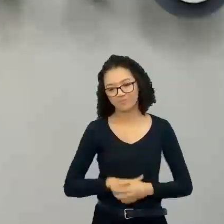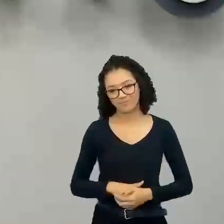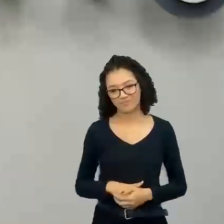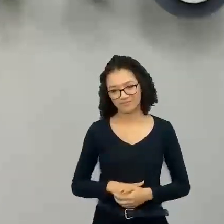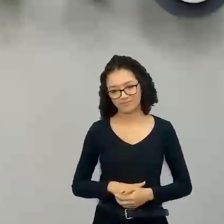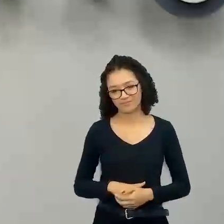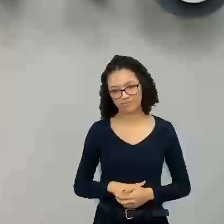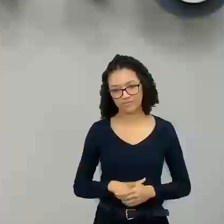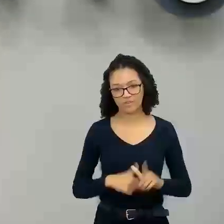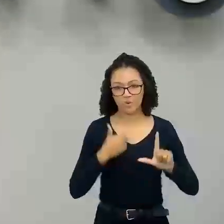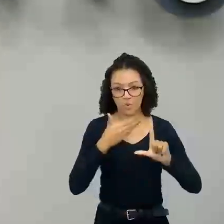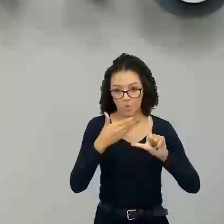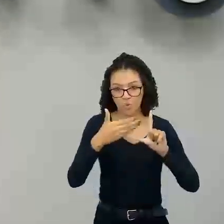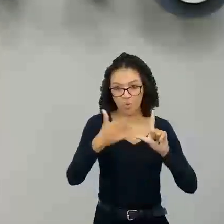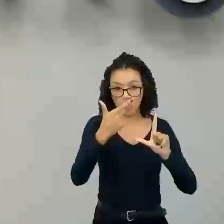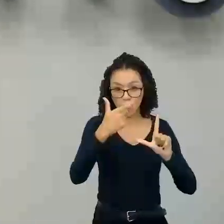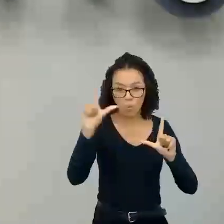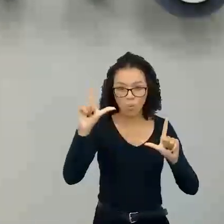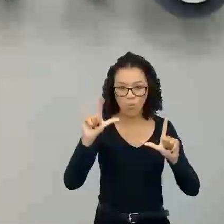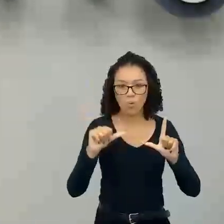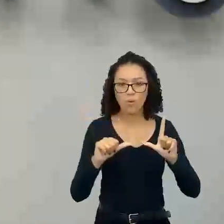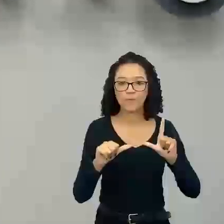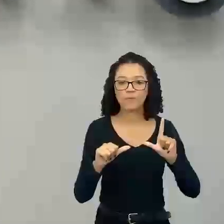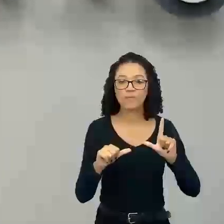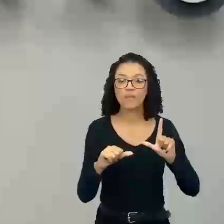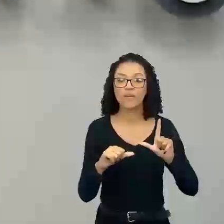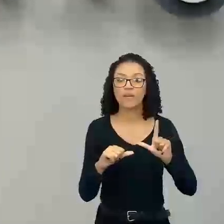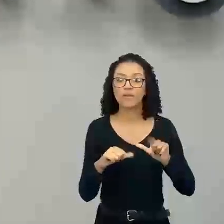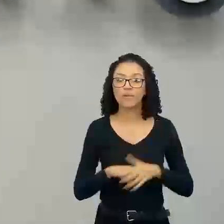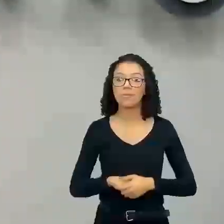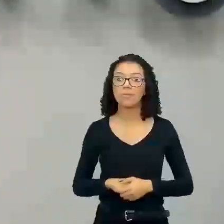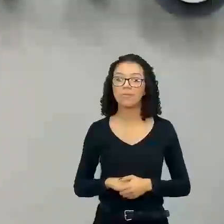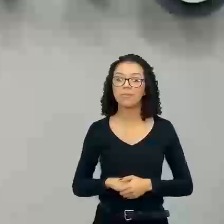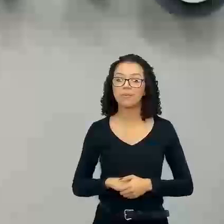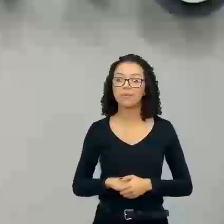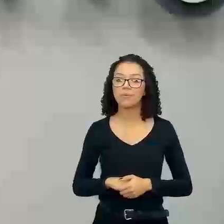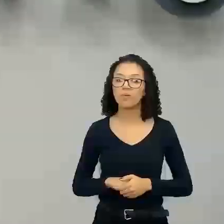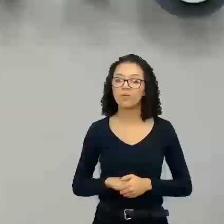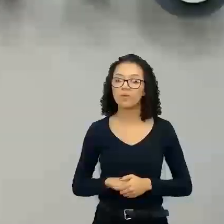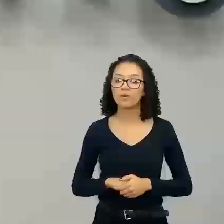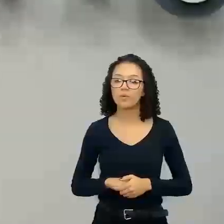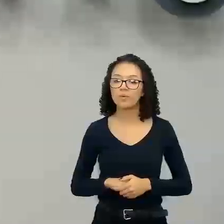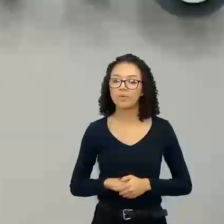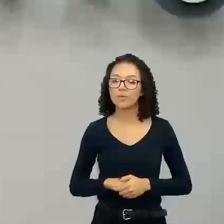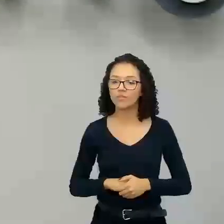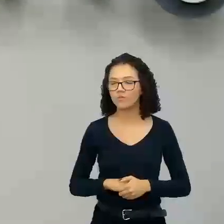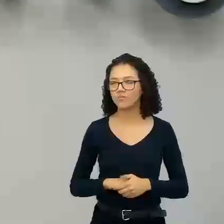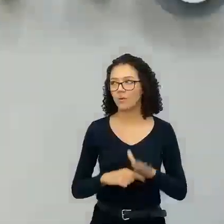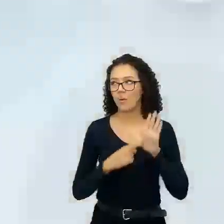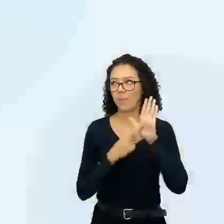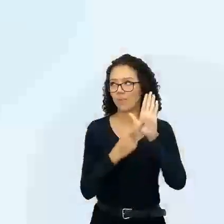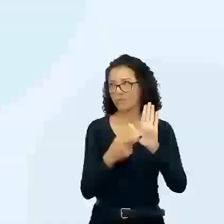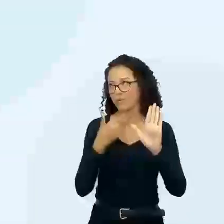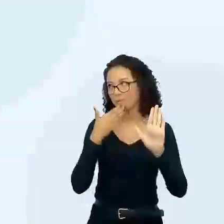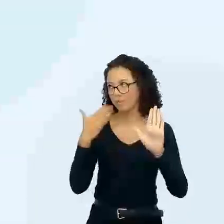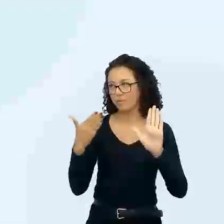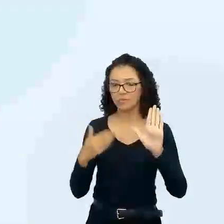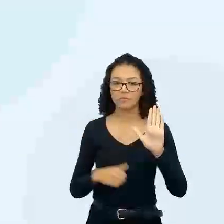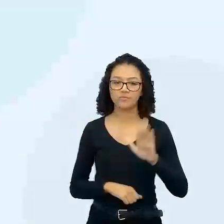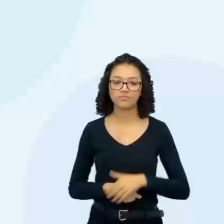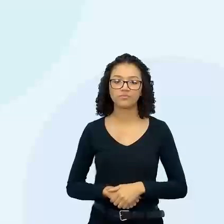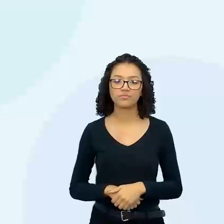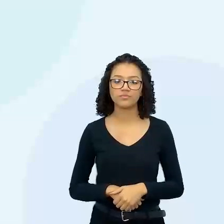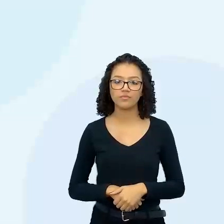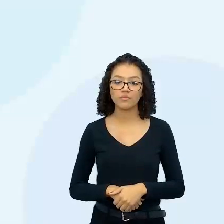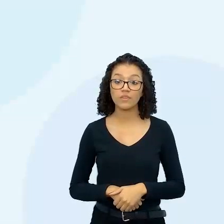os slides, aí o professor pode ter acesso, só para colocar aqui, marcar um pequeno roteiro. Próximo slide, por favor. Então,